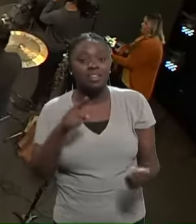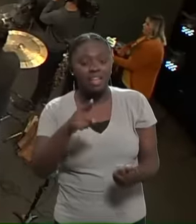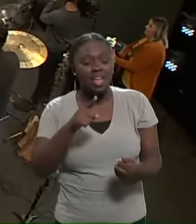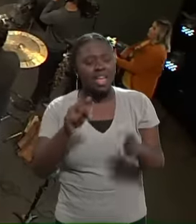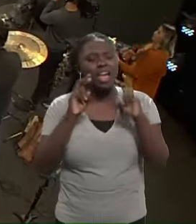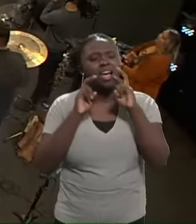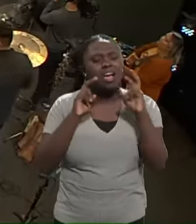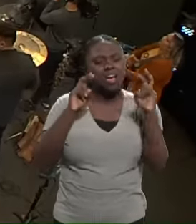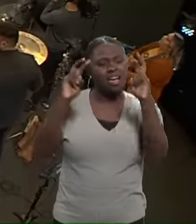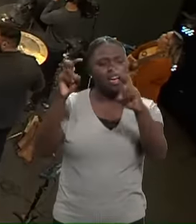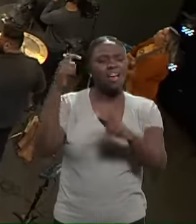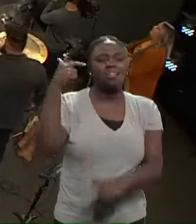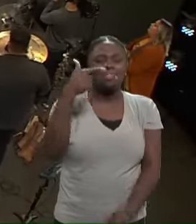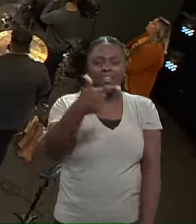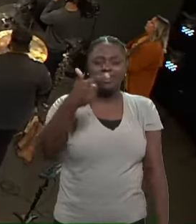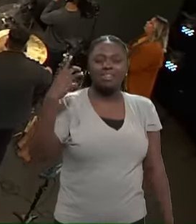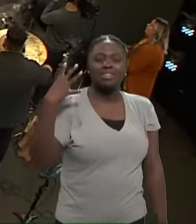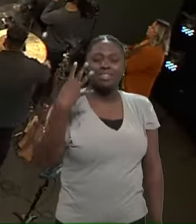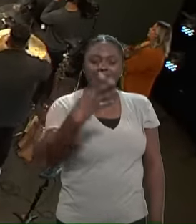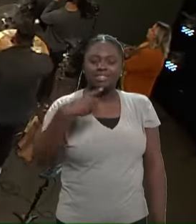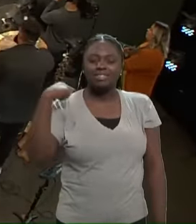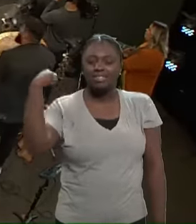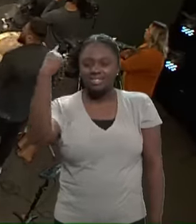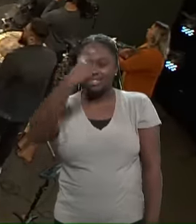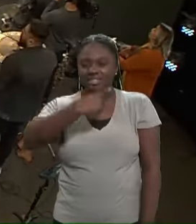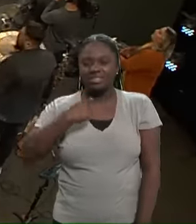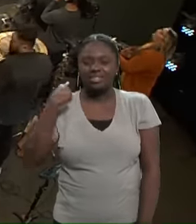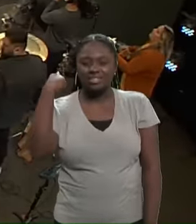grita 24 horas.